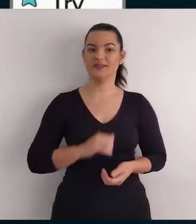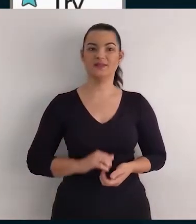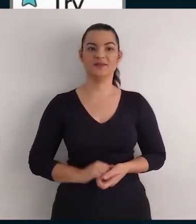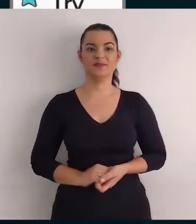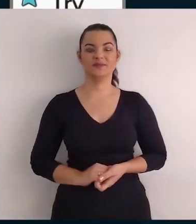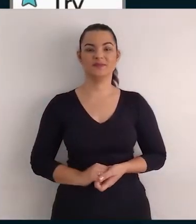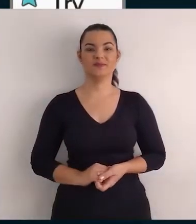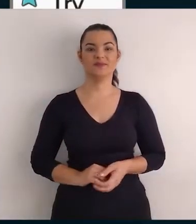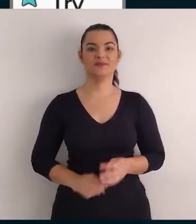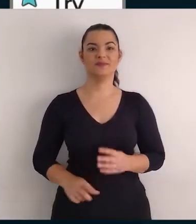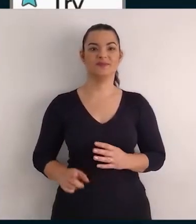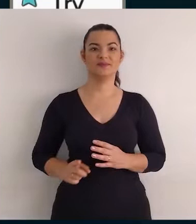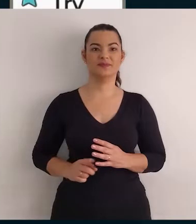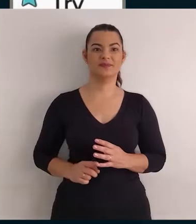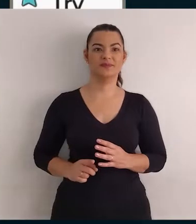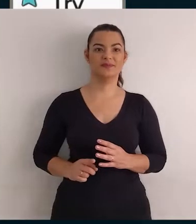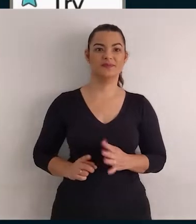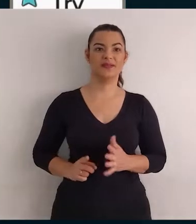Tristeza.